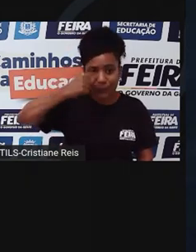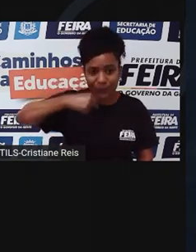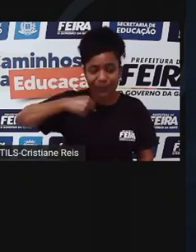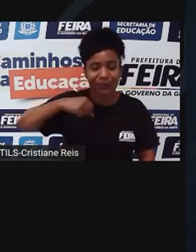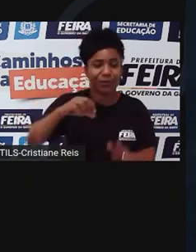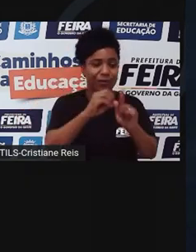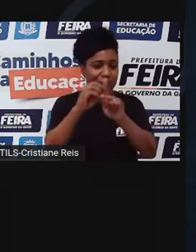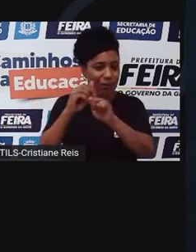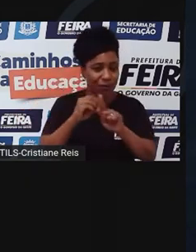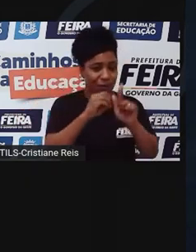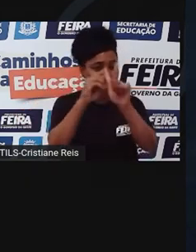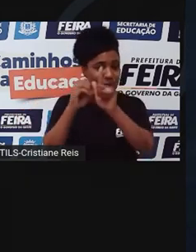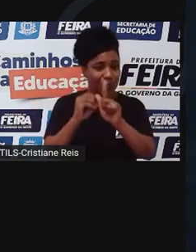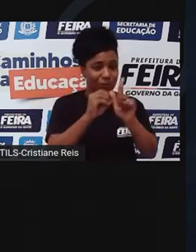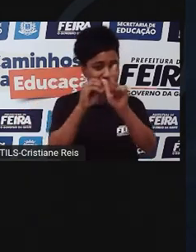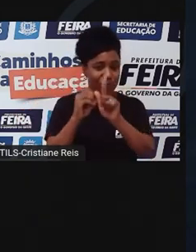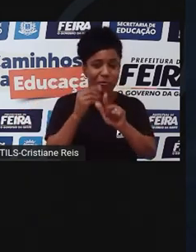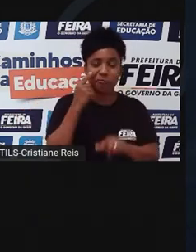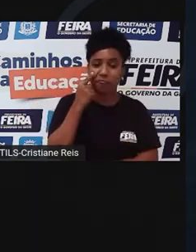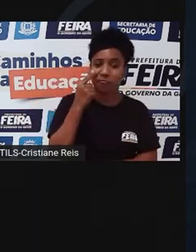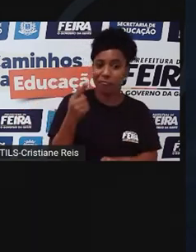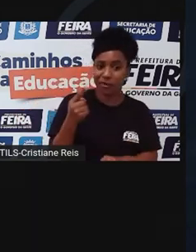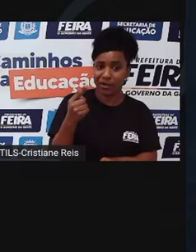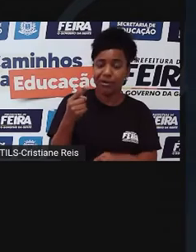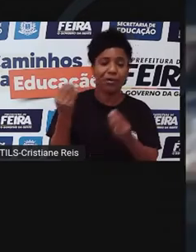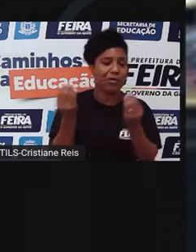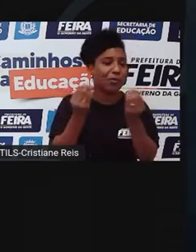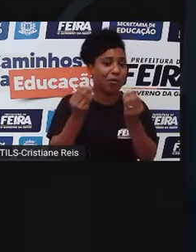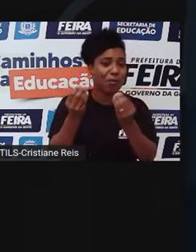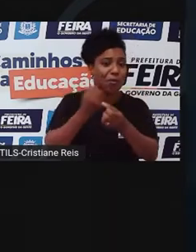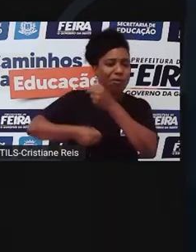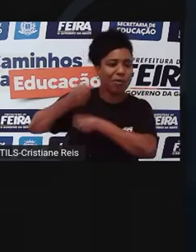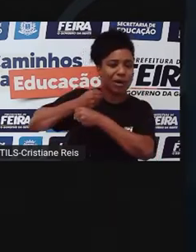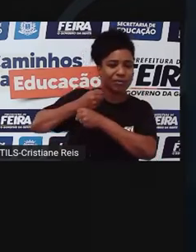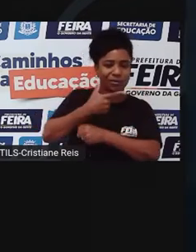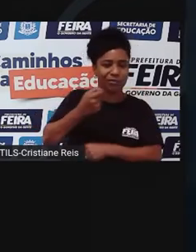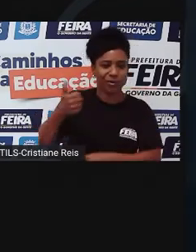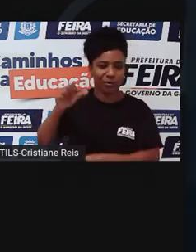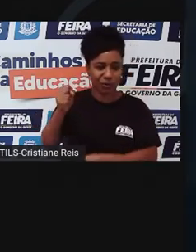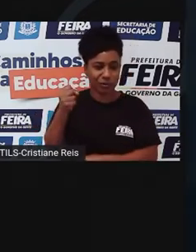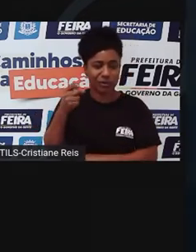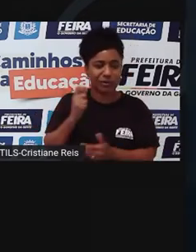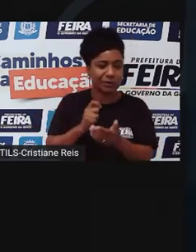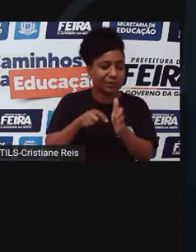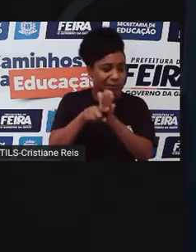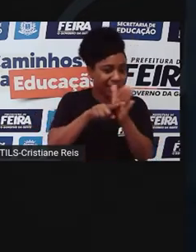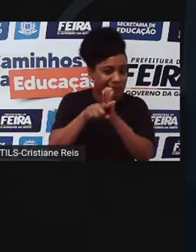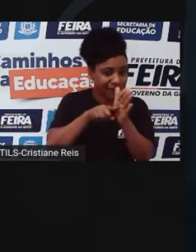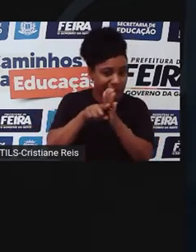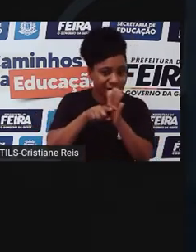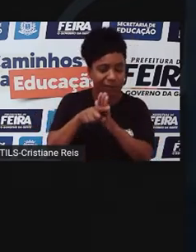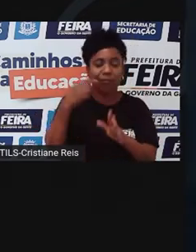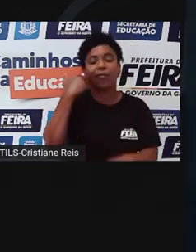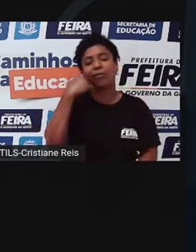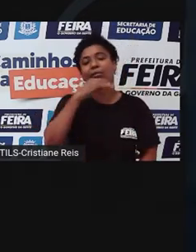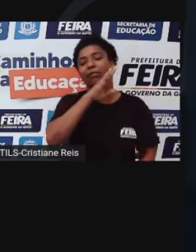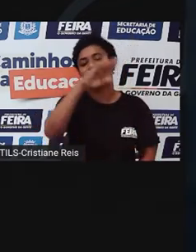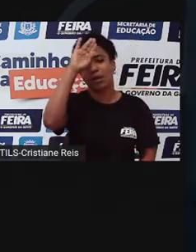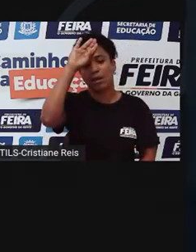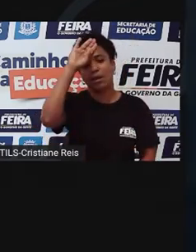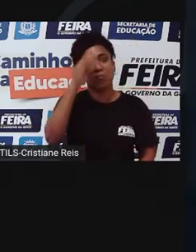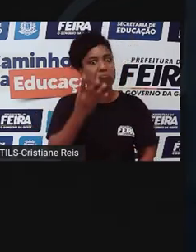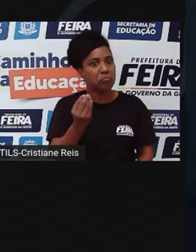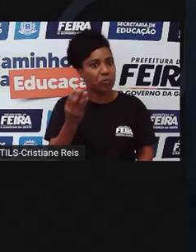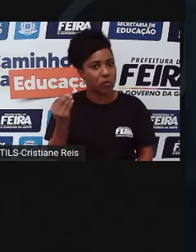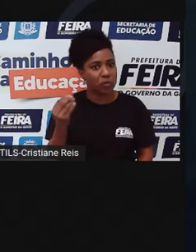Flu Trends a melhorar a predição de surtos desde 2008. Lojas têm como predizer o que vamos comprar antes mesmo de pensarmos nisso,